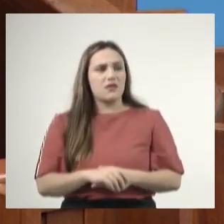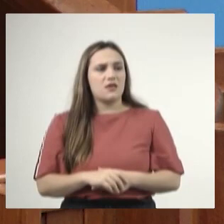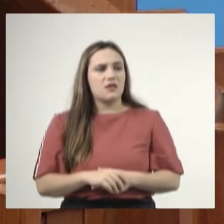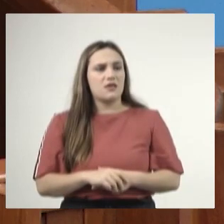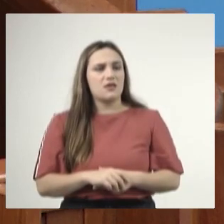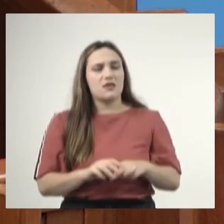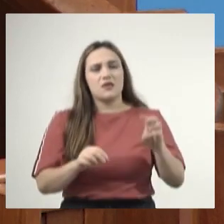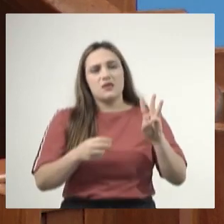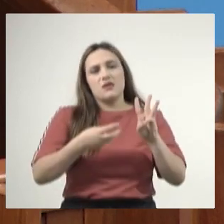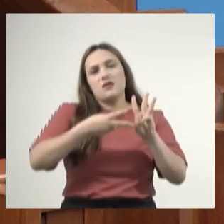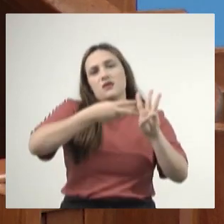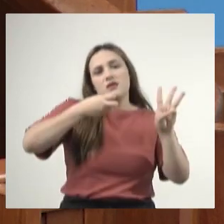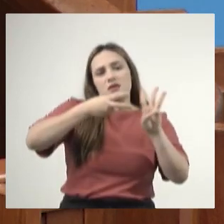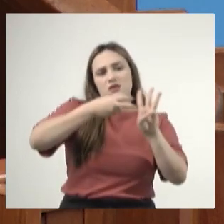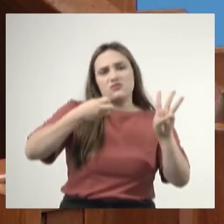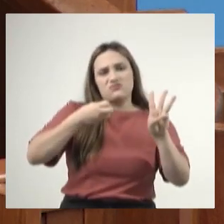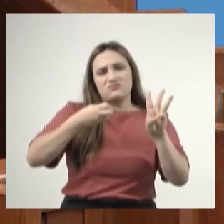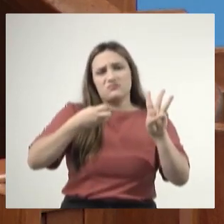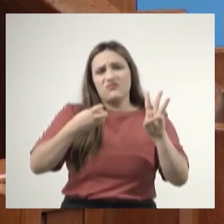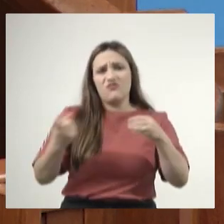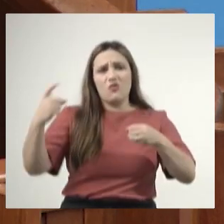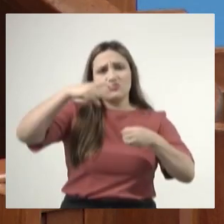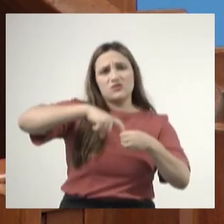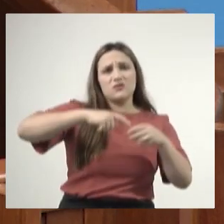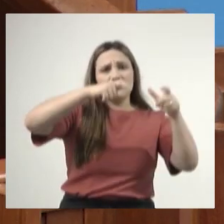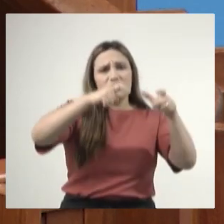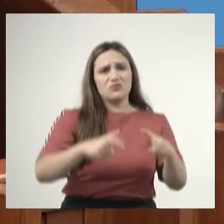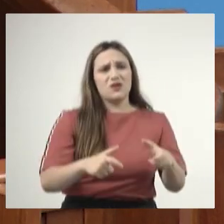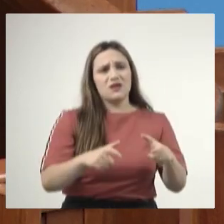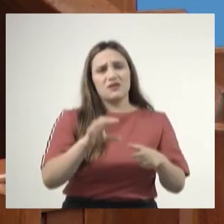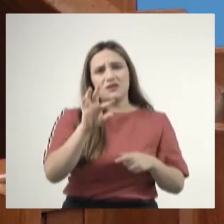retomada. Aí eu pergunto,